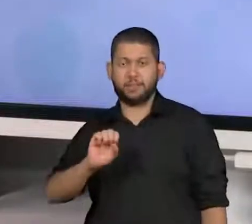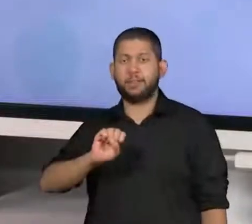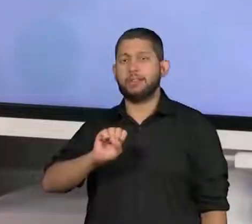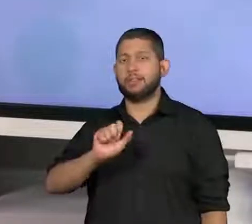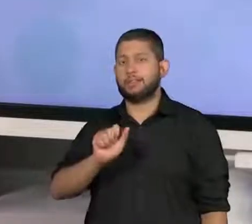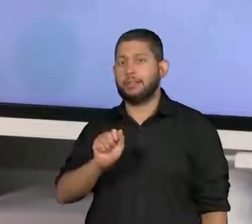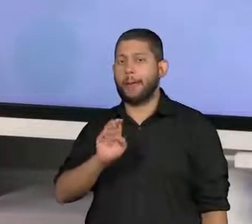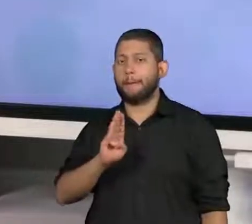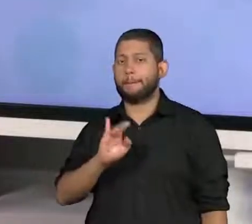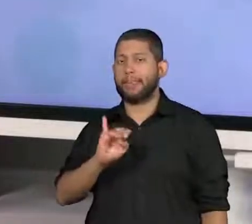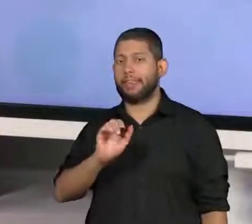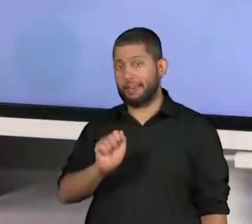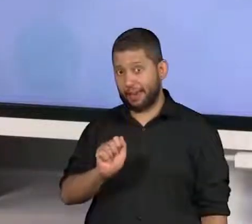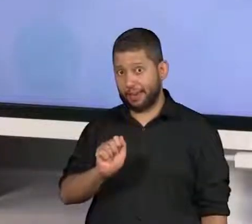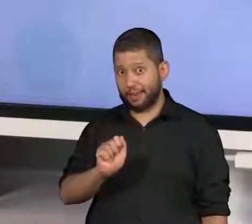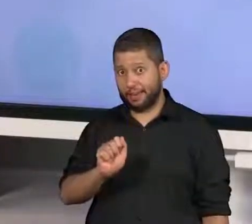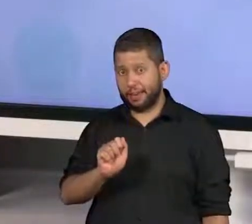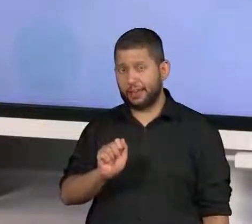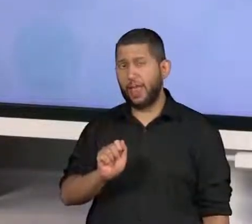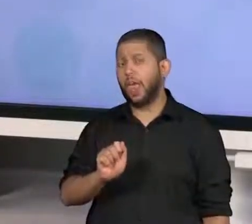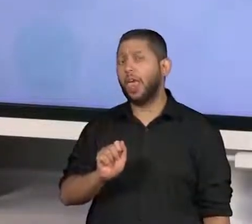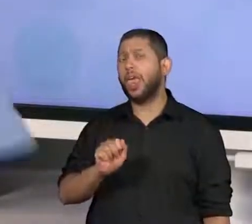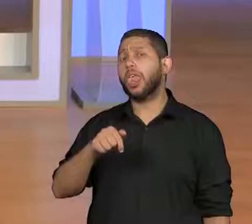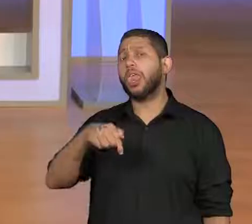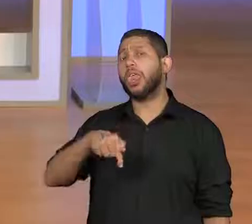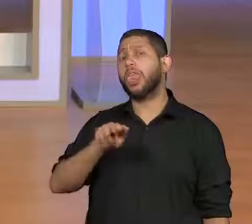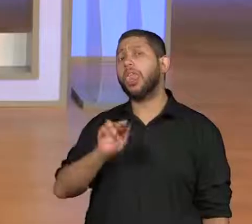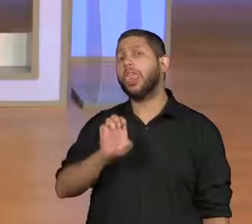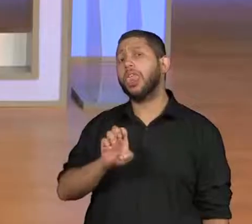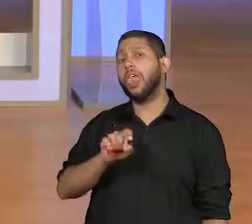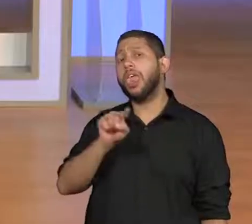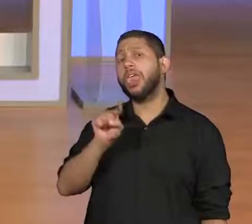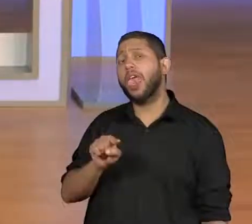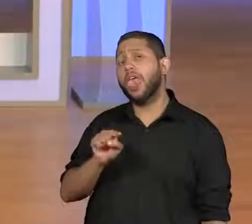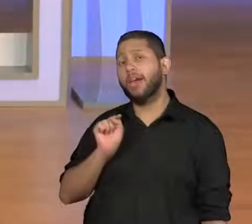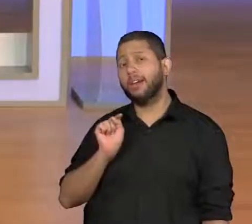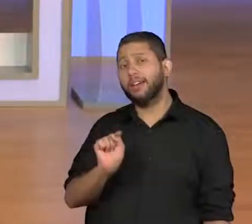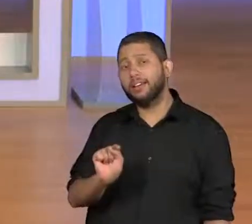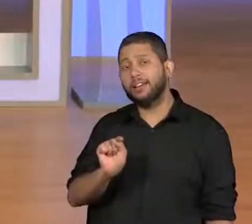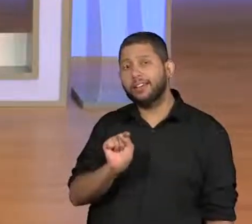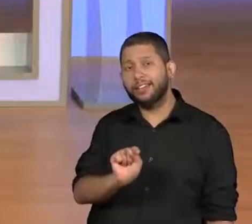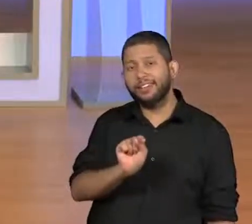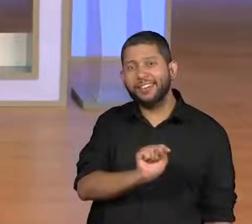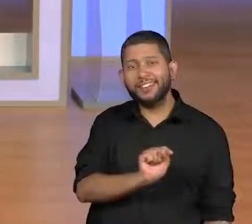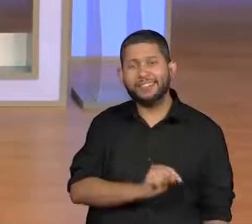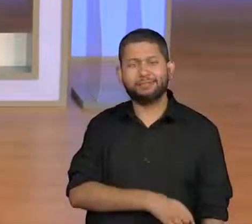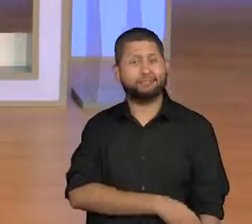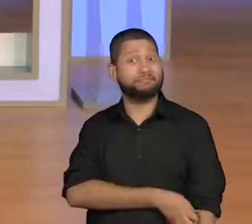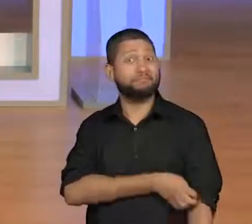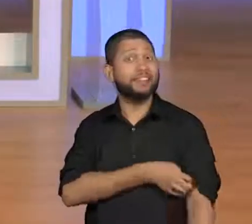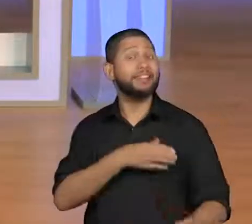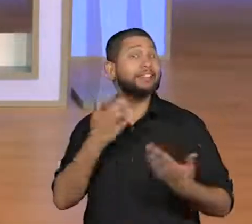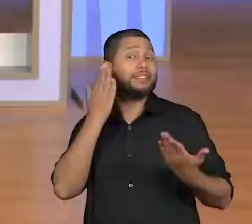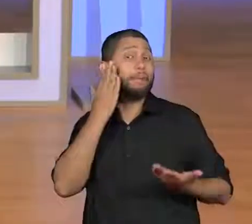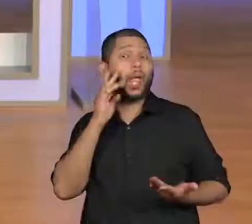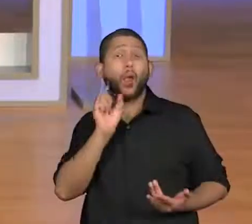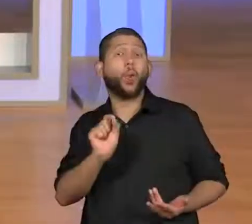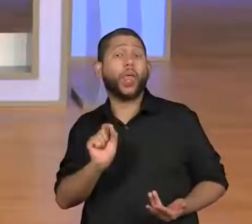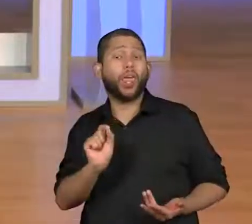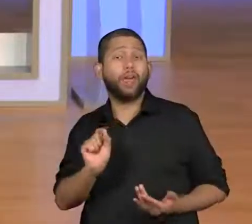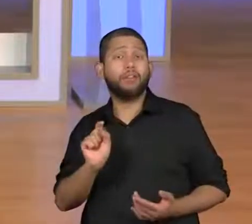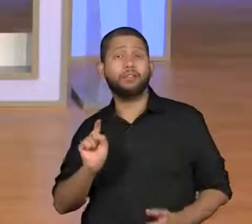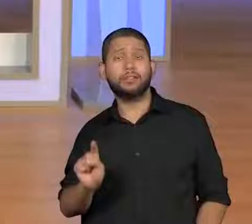uma pergunta. Você sabia que? Mas, afinal de contas, sabia do quê? O que